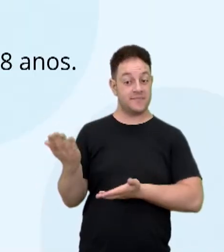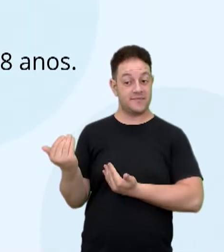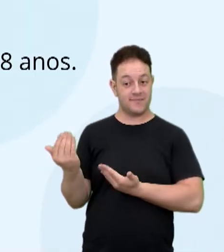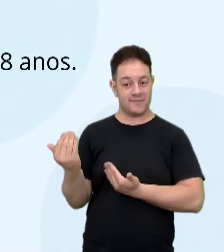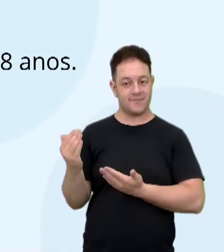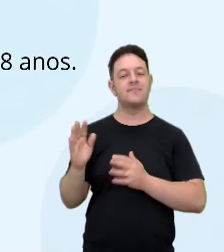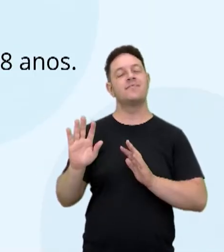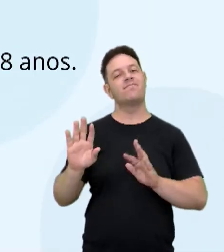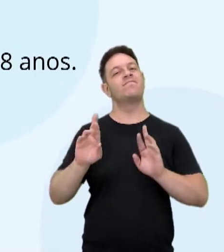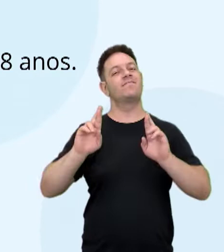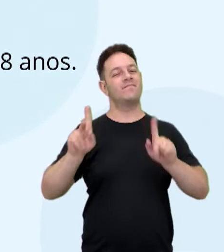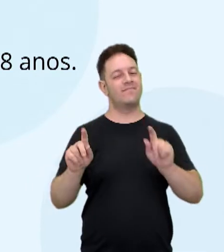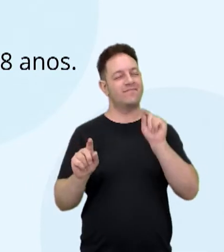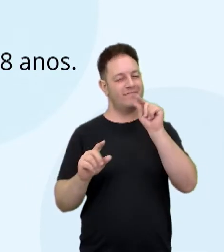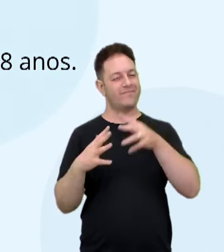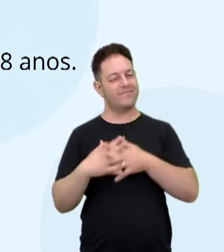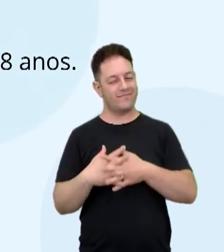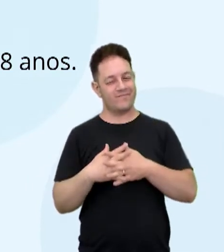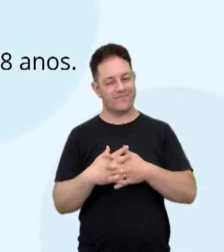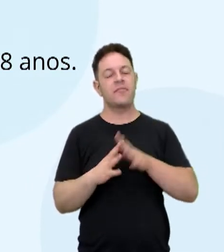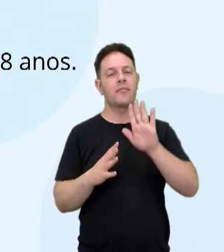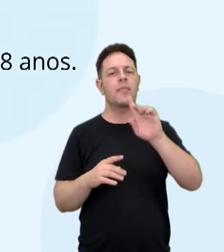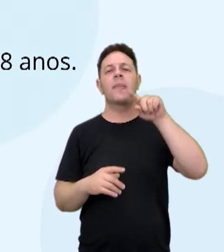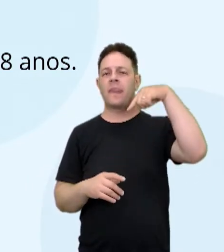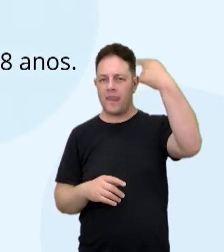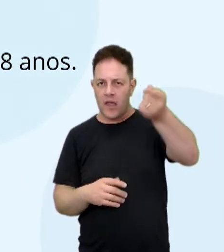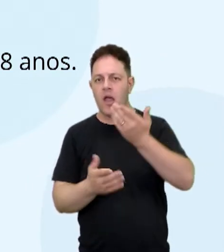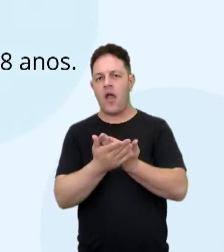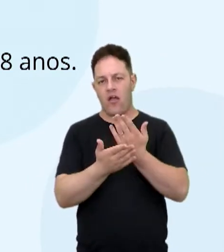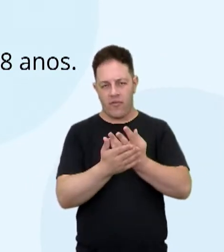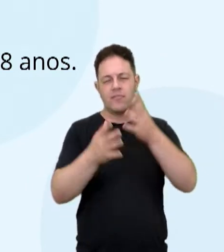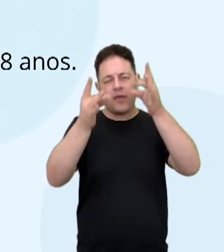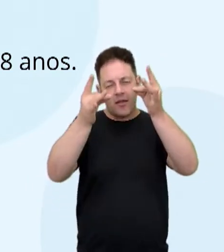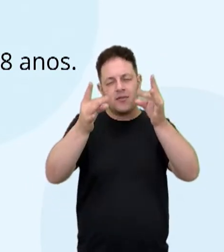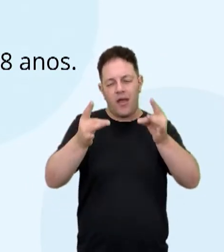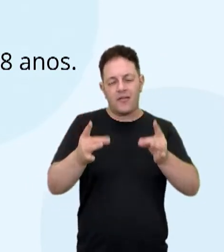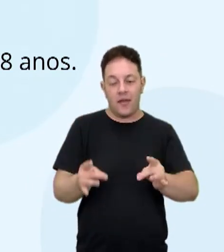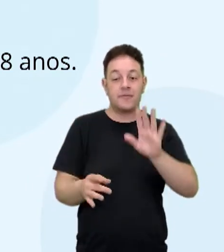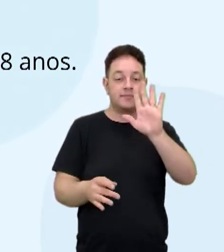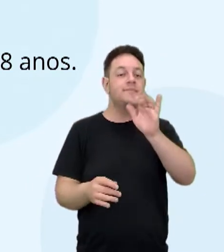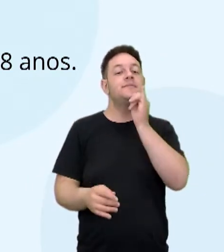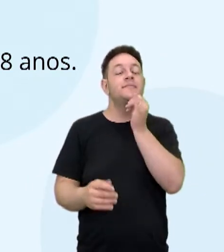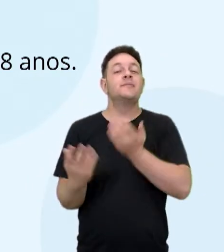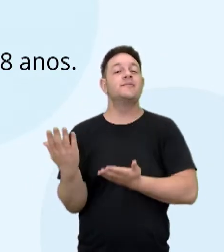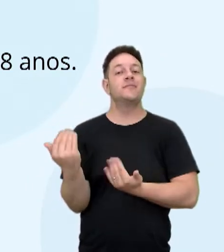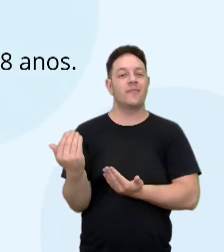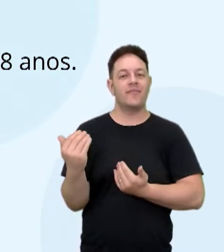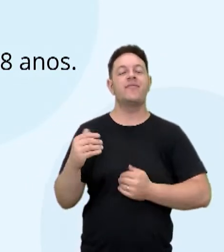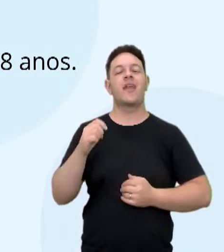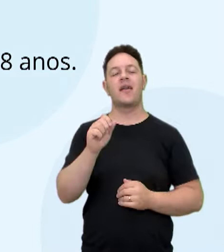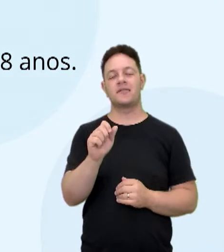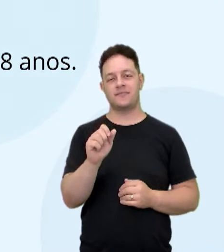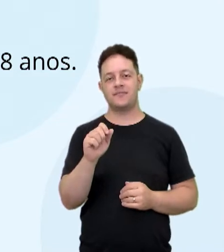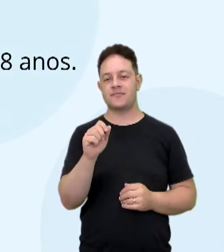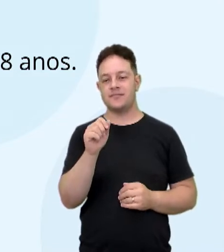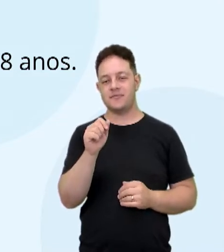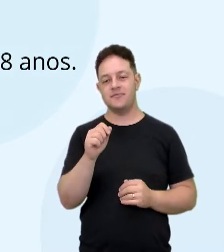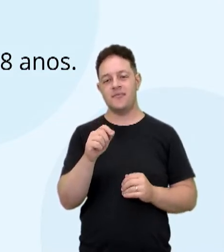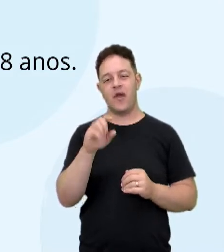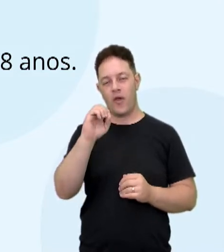mais complexo e a gente vai falar mais dela em outras aulas especificamente. Mas a adolescência, a Organização Mundial da Saúde,